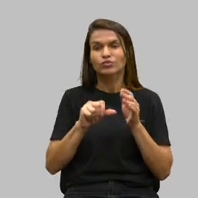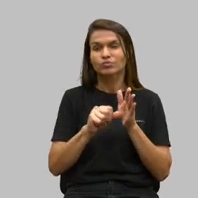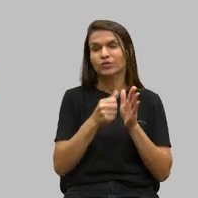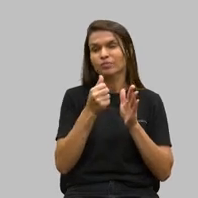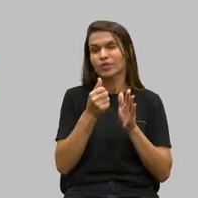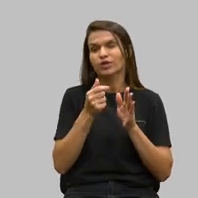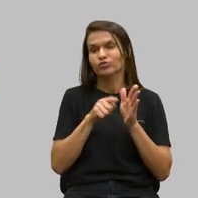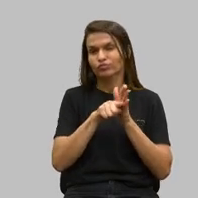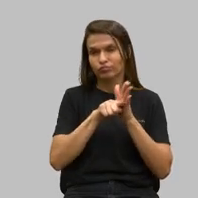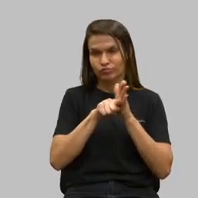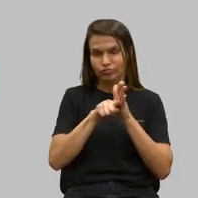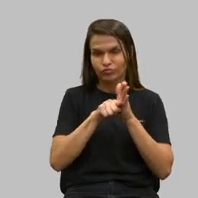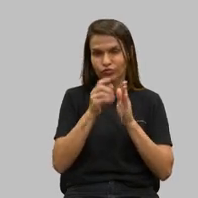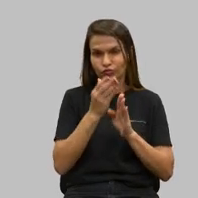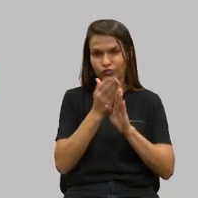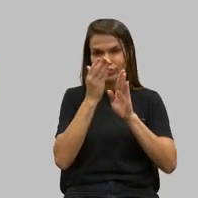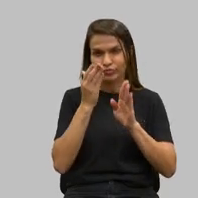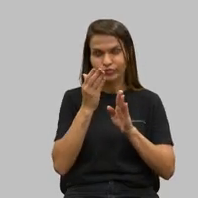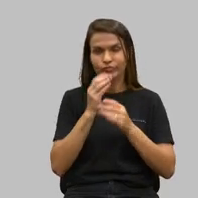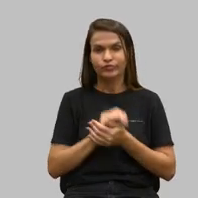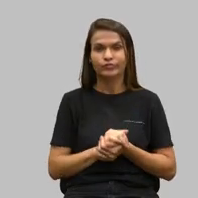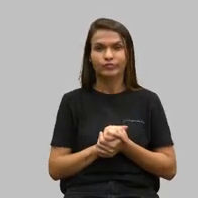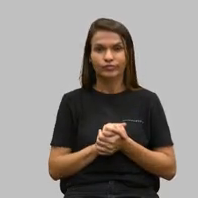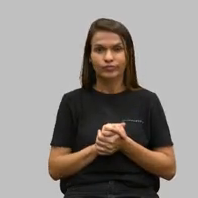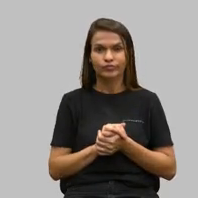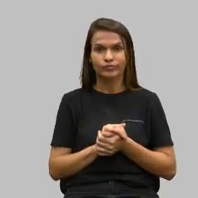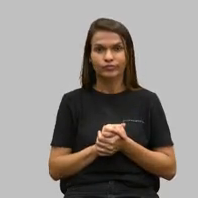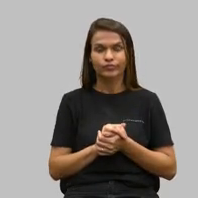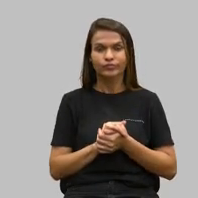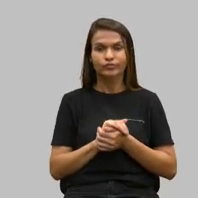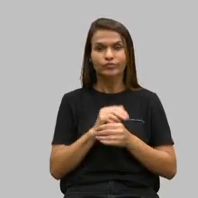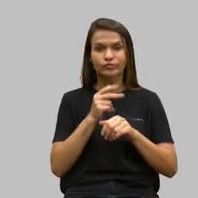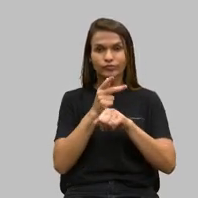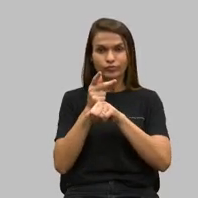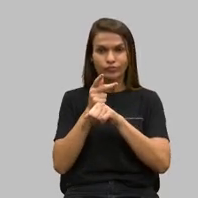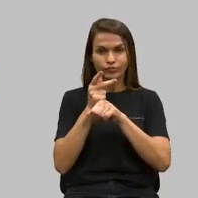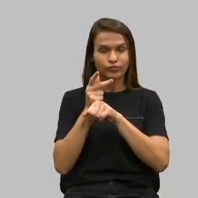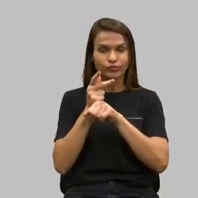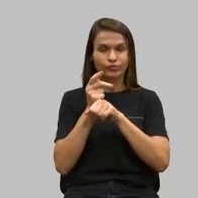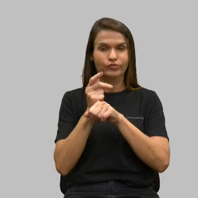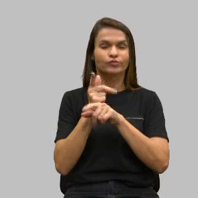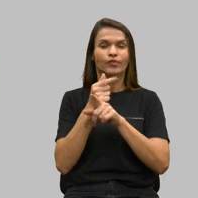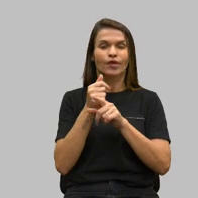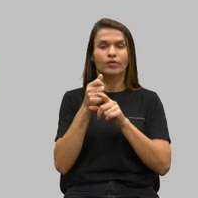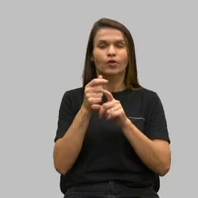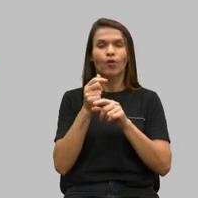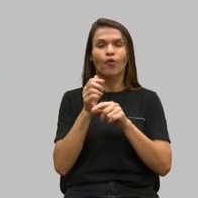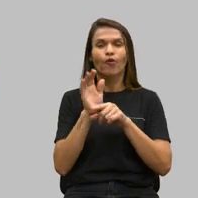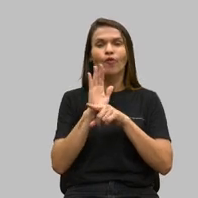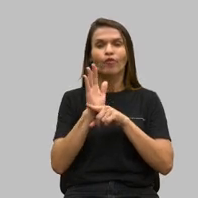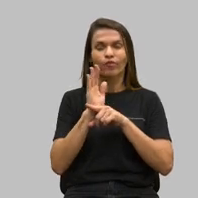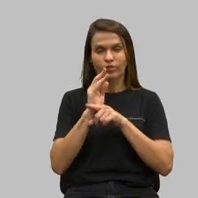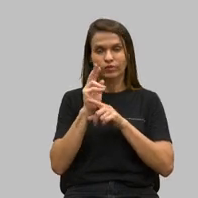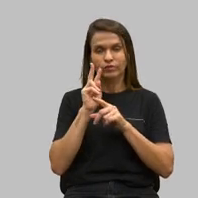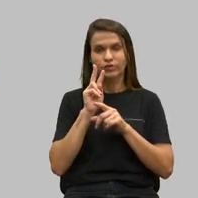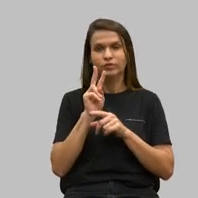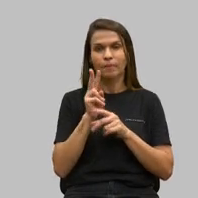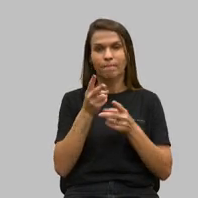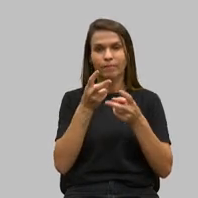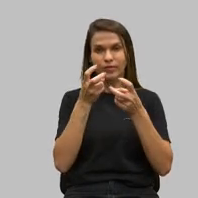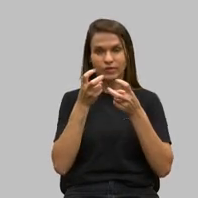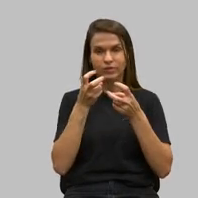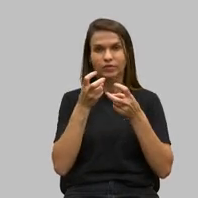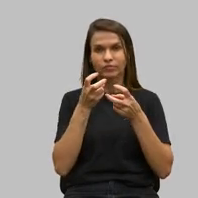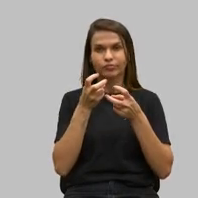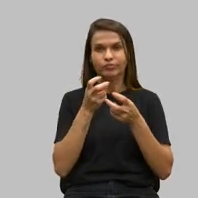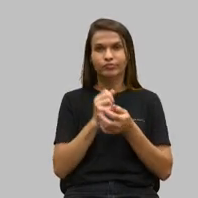Alguém consegue? Eu acho que eu não consigo daqui. Não só soltar o vídeo aqui, para vocês verem o impacto disso, ver se esse vídeo vai rodar